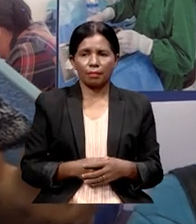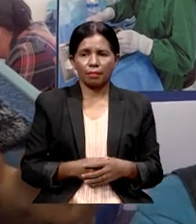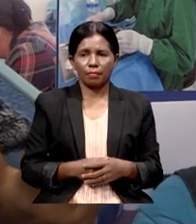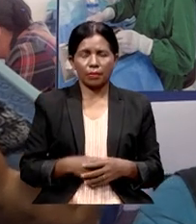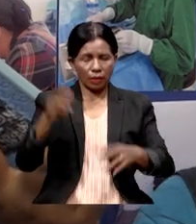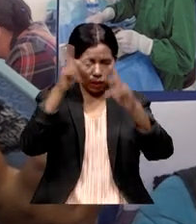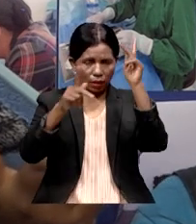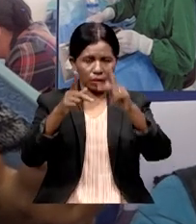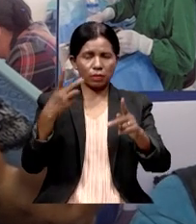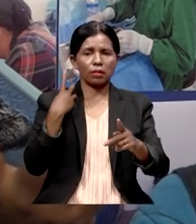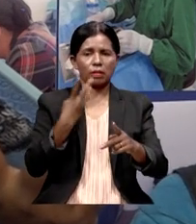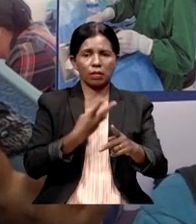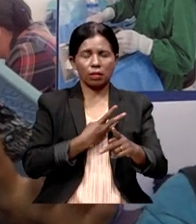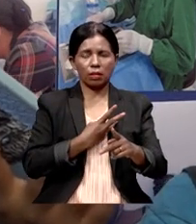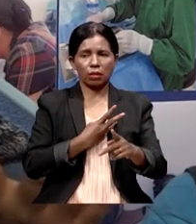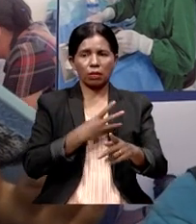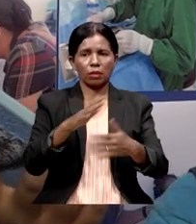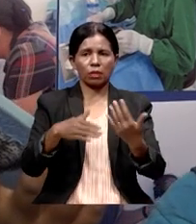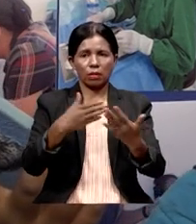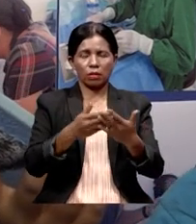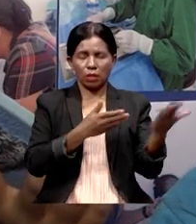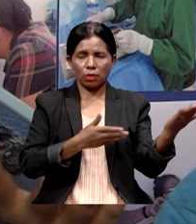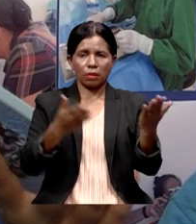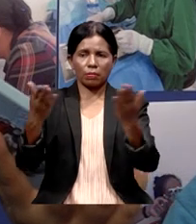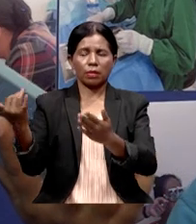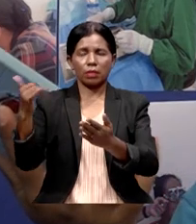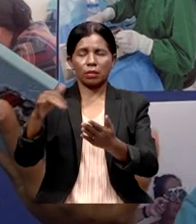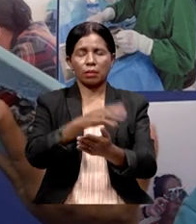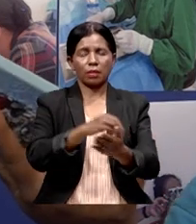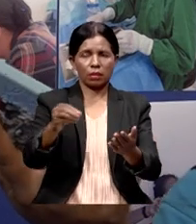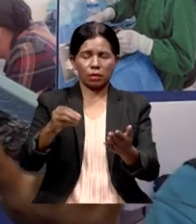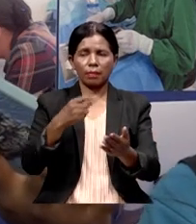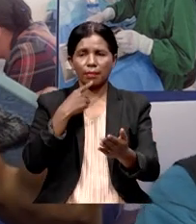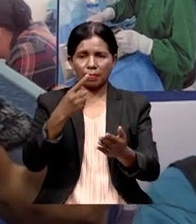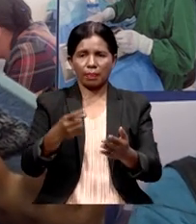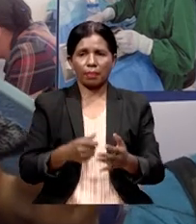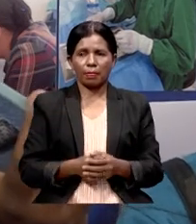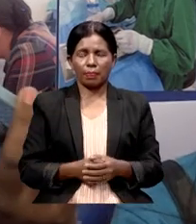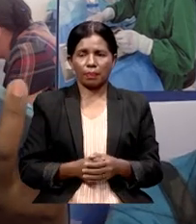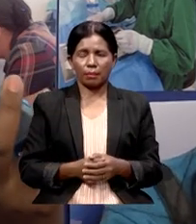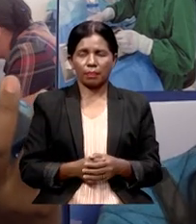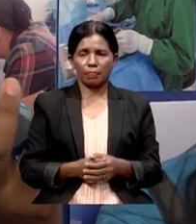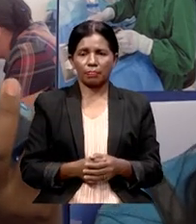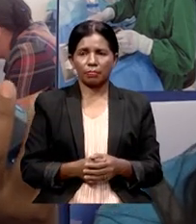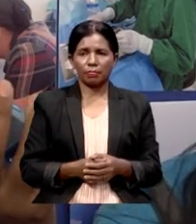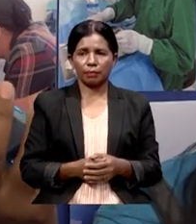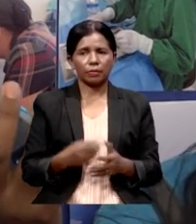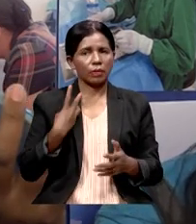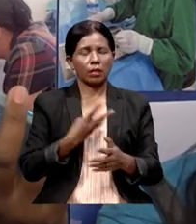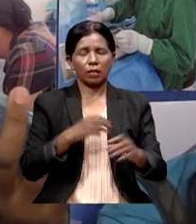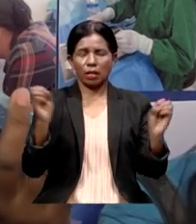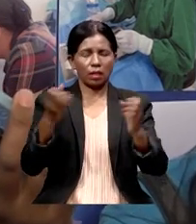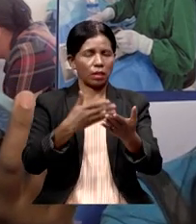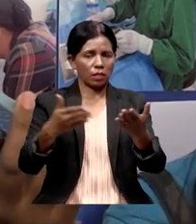caso ser na que maioria ita refere ba ser bolu retina detachment ho diabetic retinopati também ita la